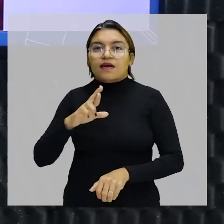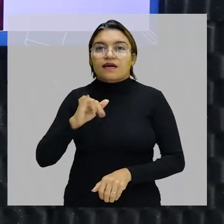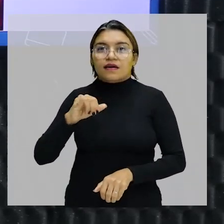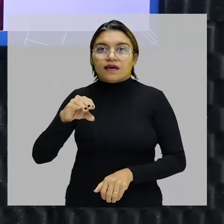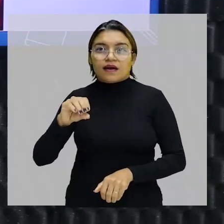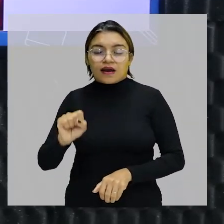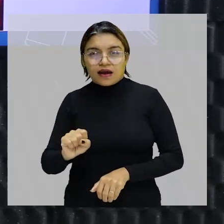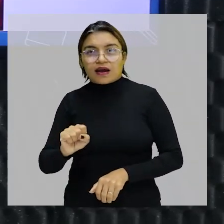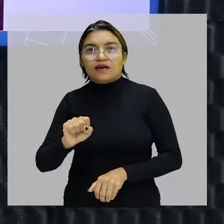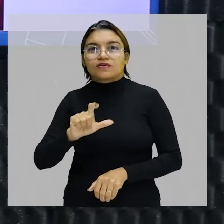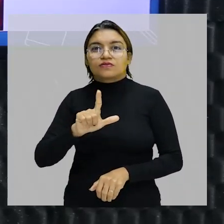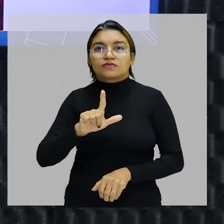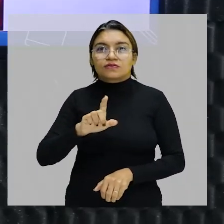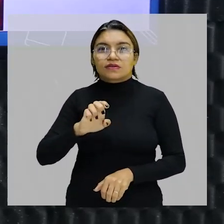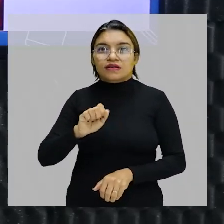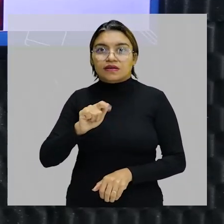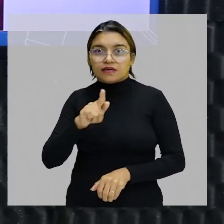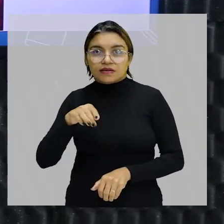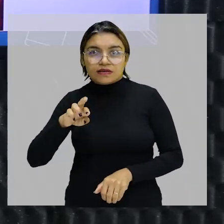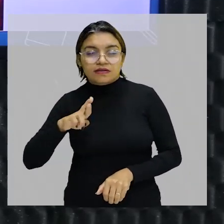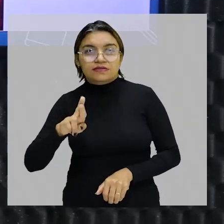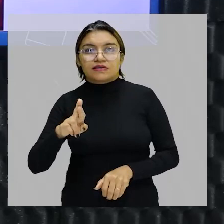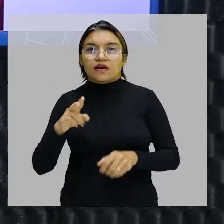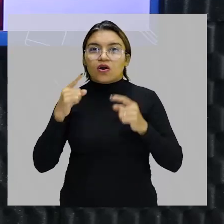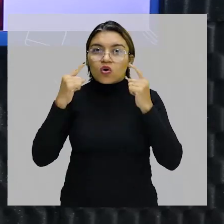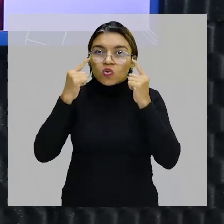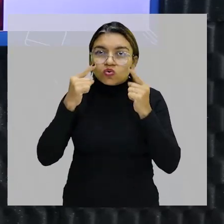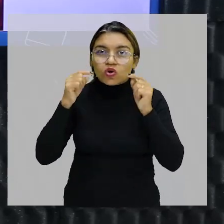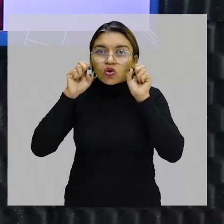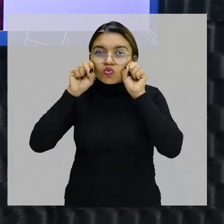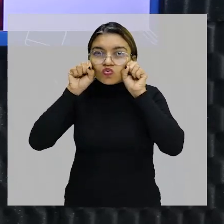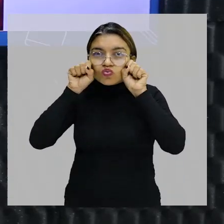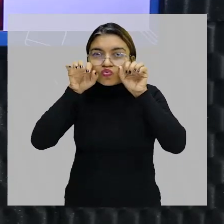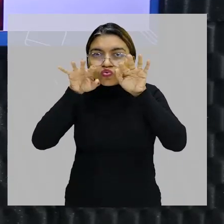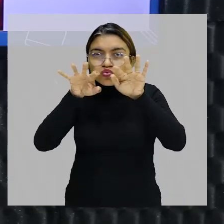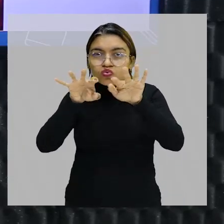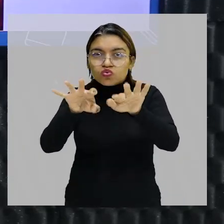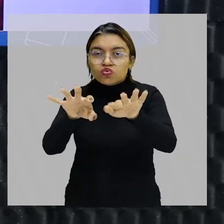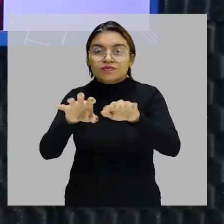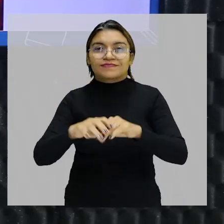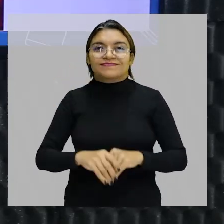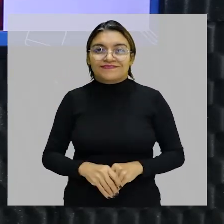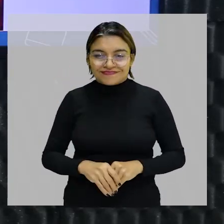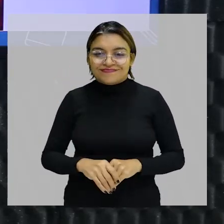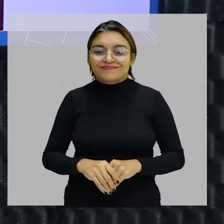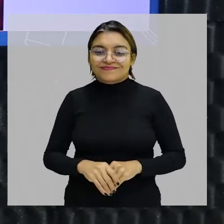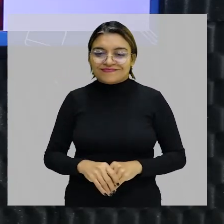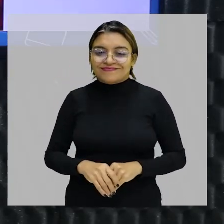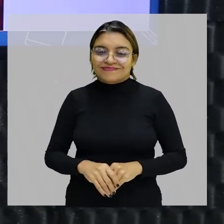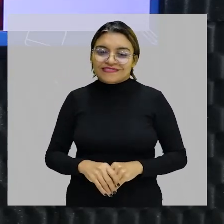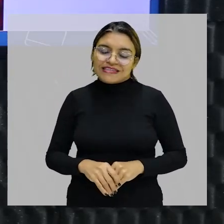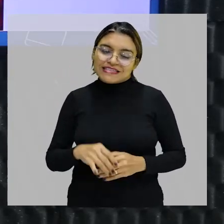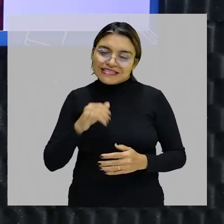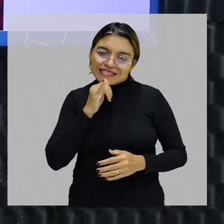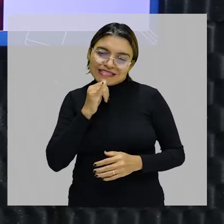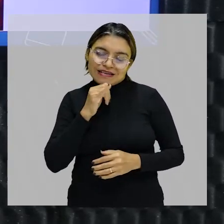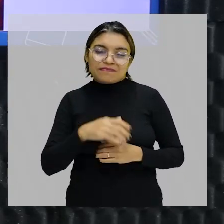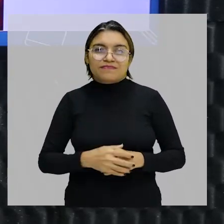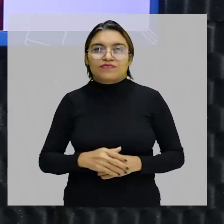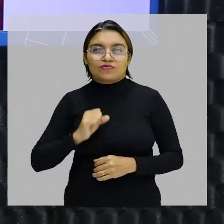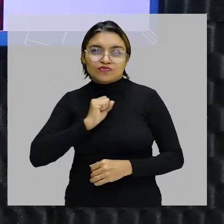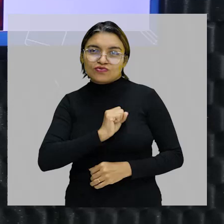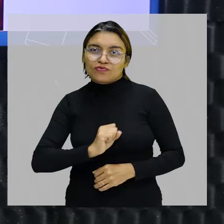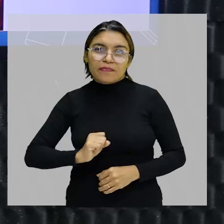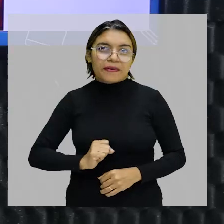Raios laser a partir dos olhos. Na verdade, para mim, o super-homem ele é muito apelão. Não tem quem possa vencer